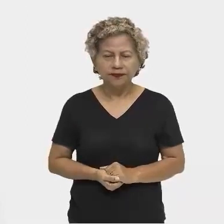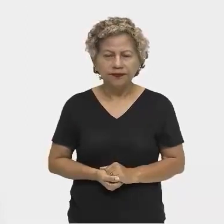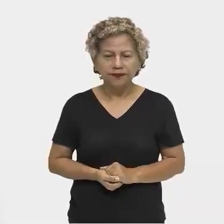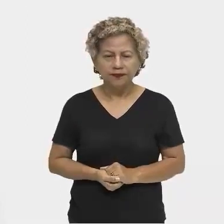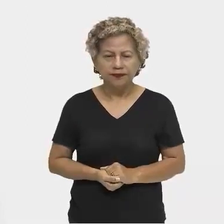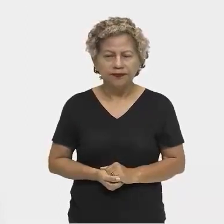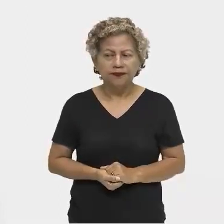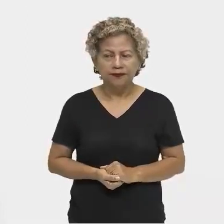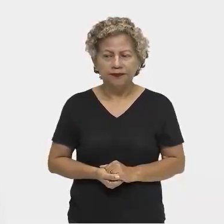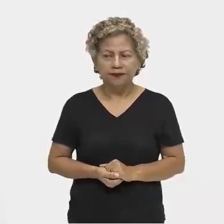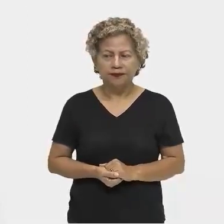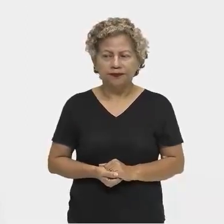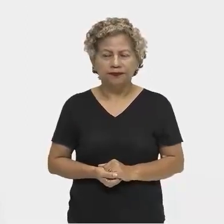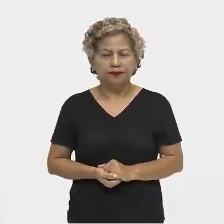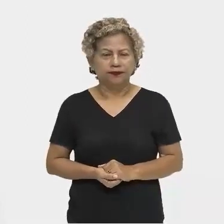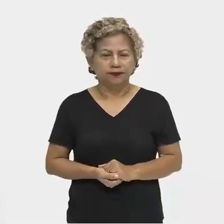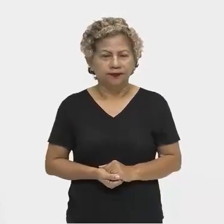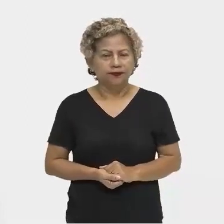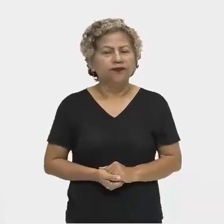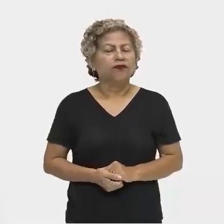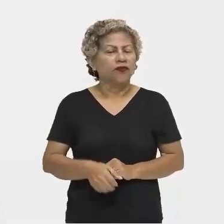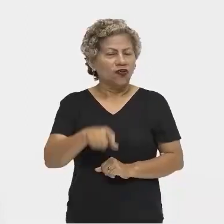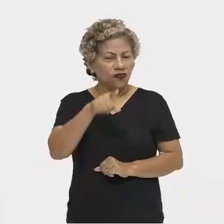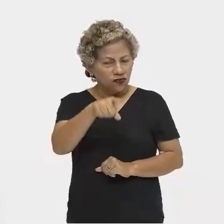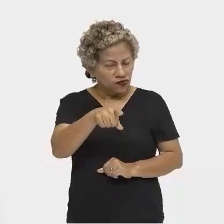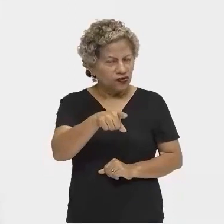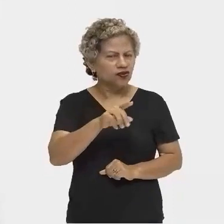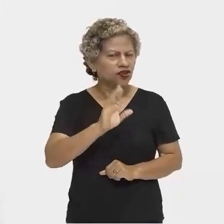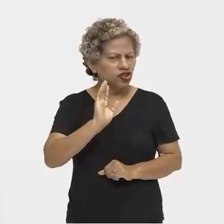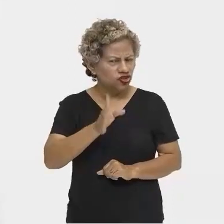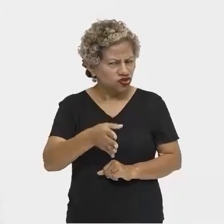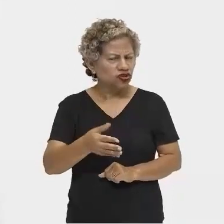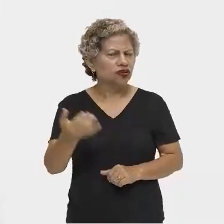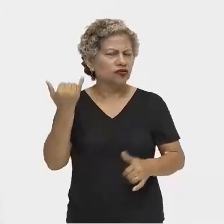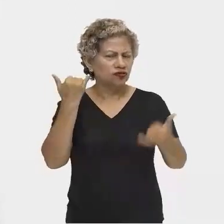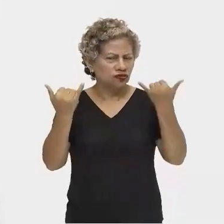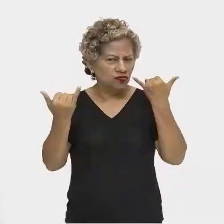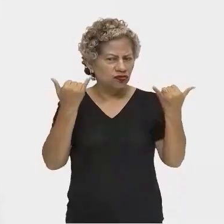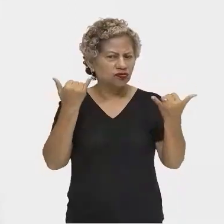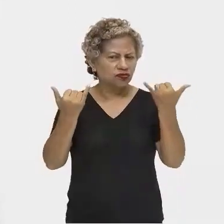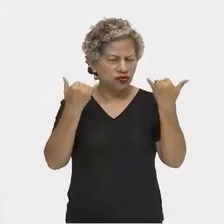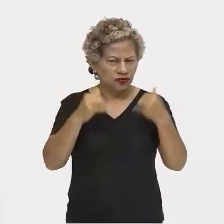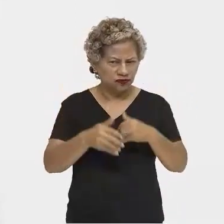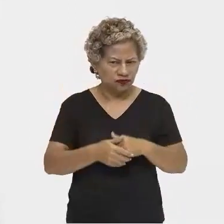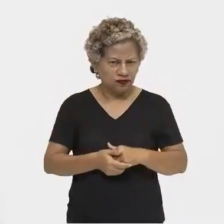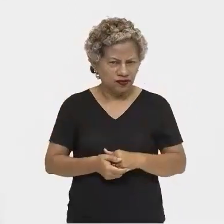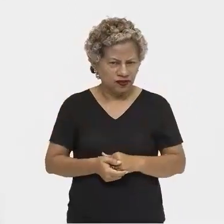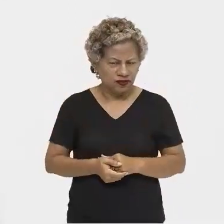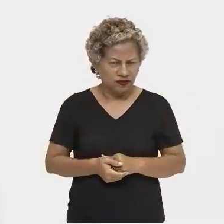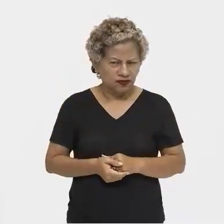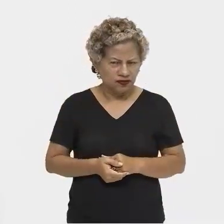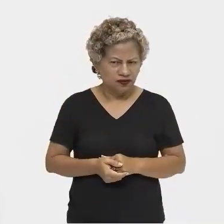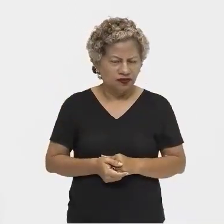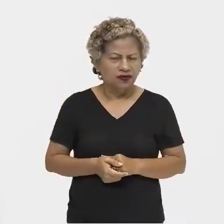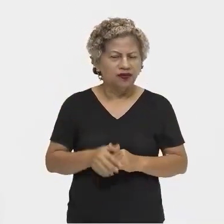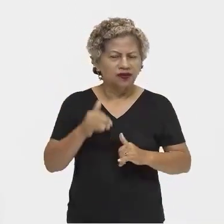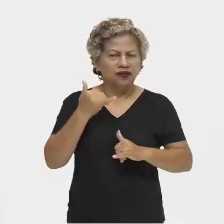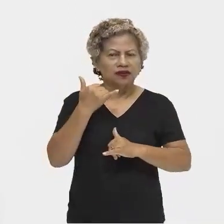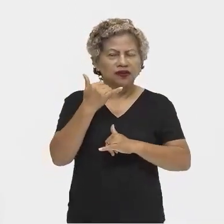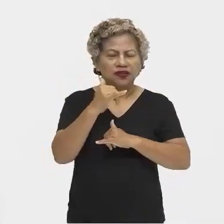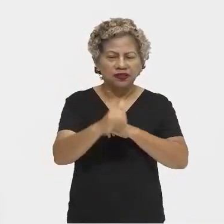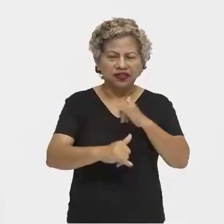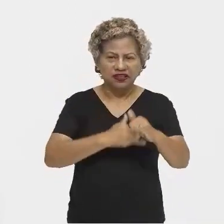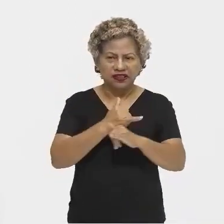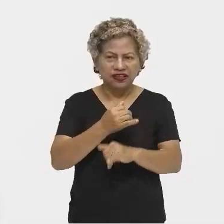para frente. Você já ouviu essa expressão? Ela é real. Então, a internet é boa, que eu falei com vocês?